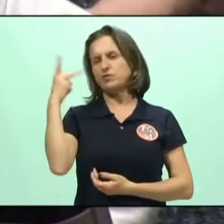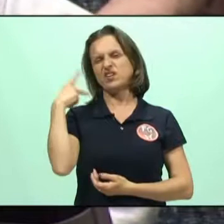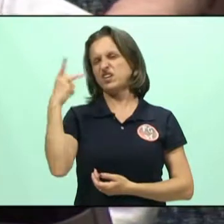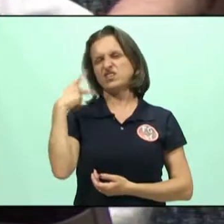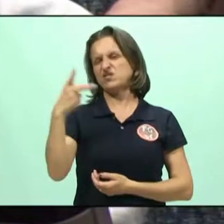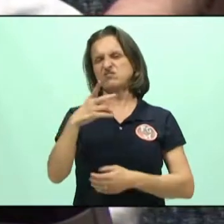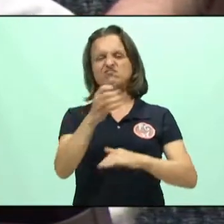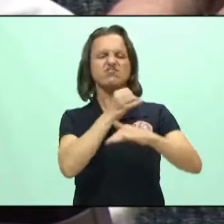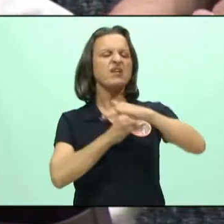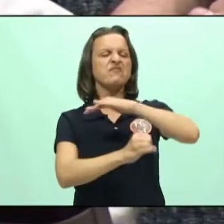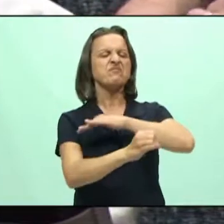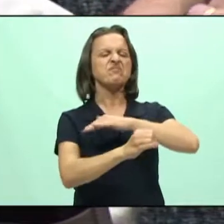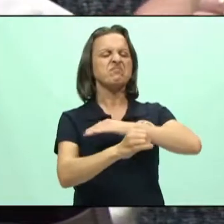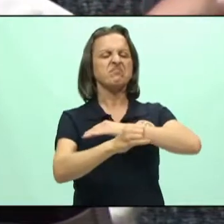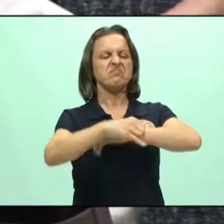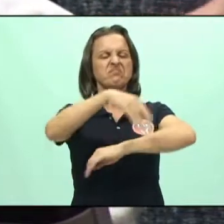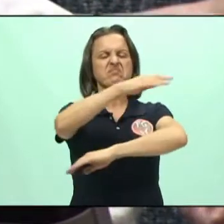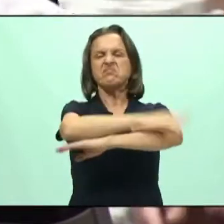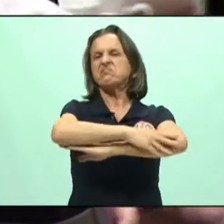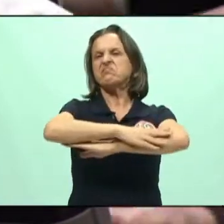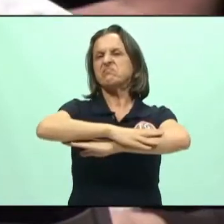porque não dá voto